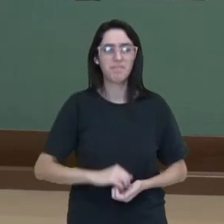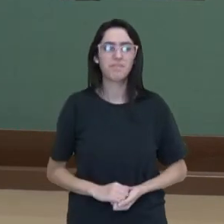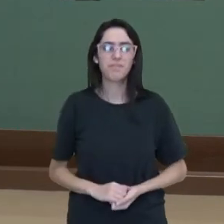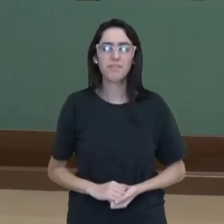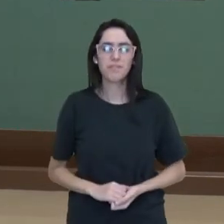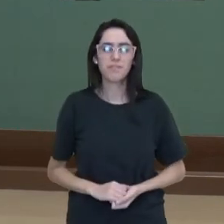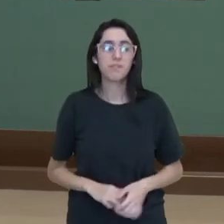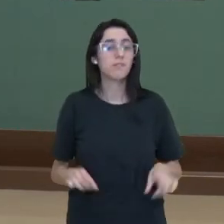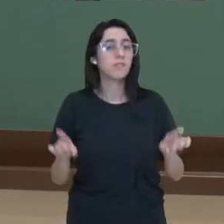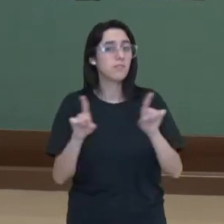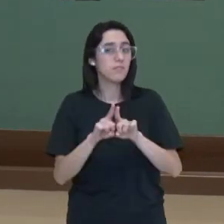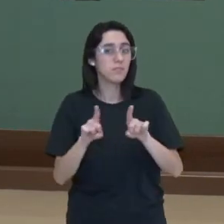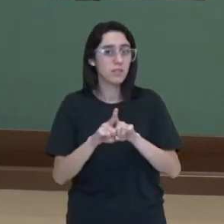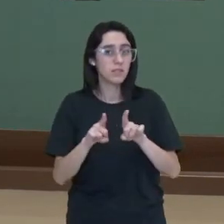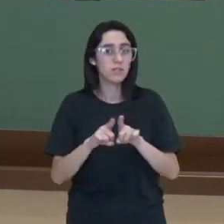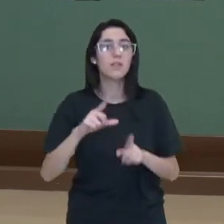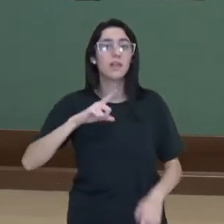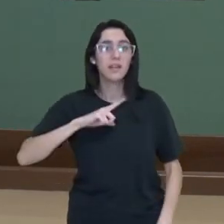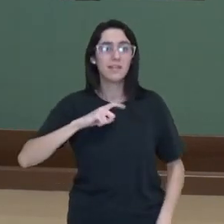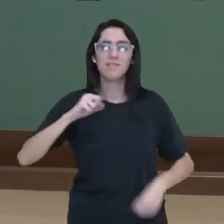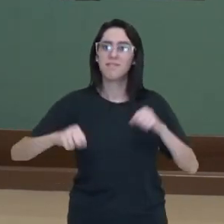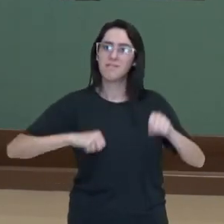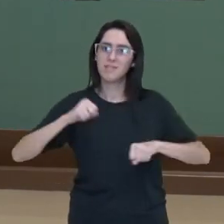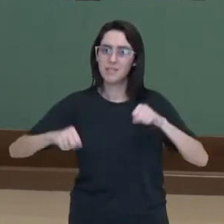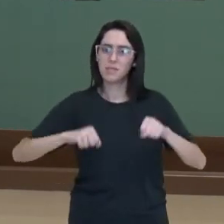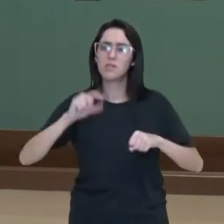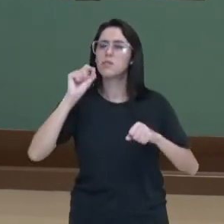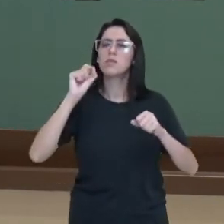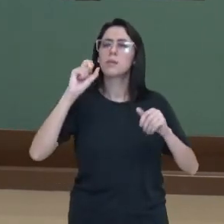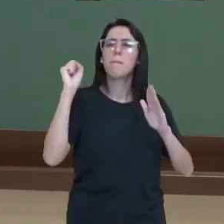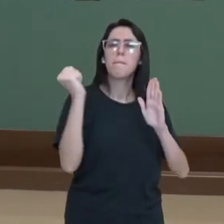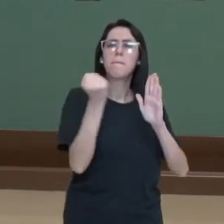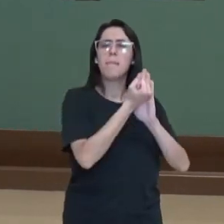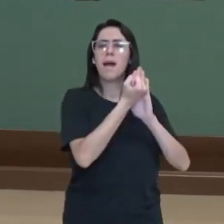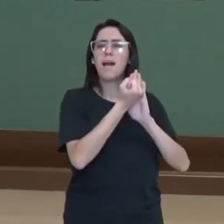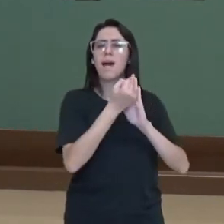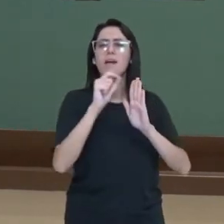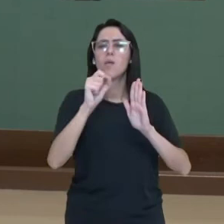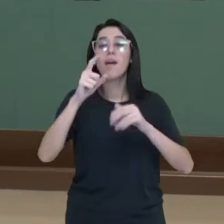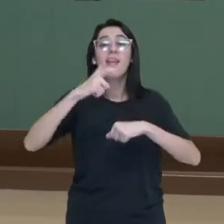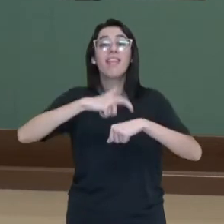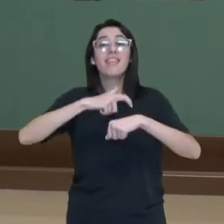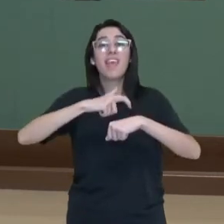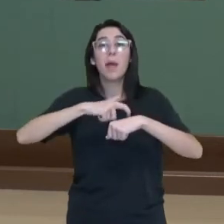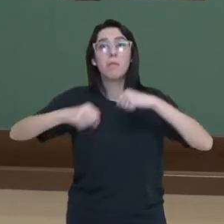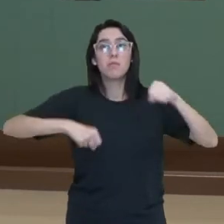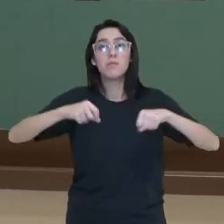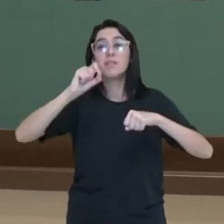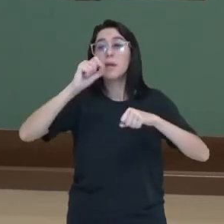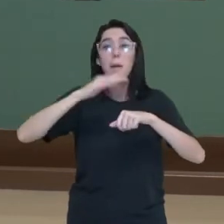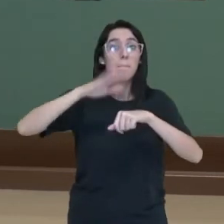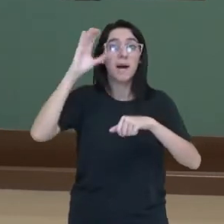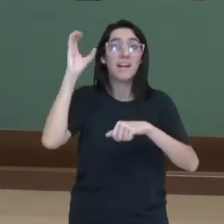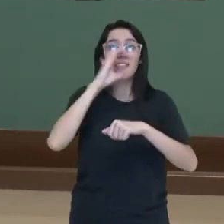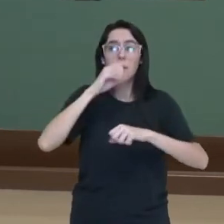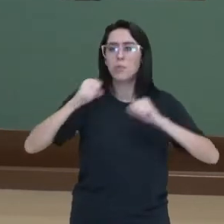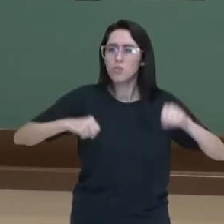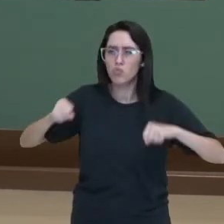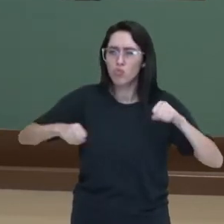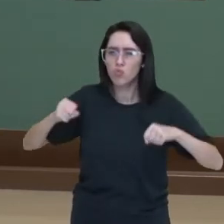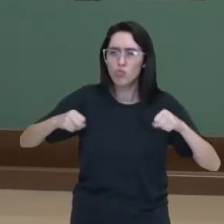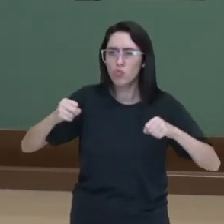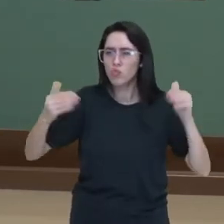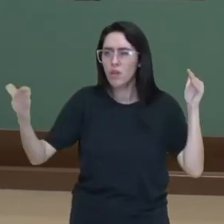Da mesma forma, a gente tem no ciclismo. Qual é a marca do ciclismo? O de tempo, né? O atleta que faz melhor